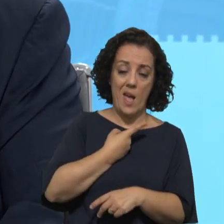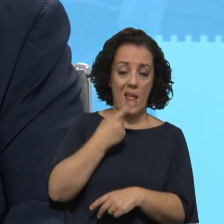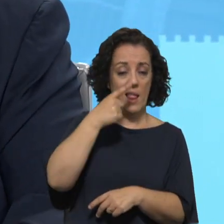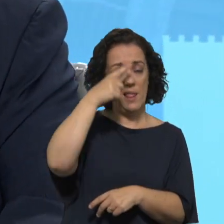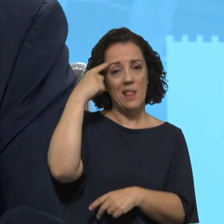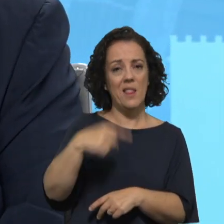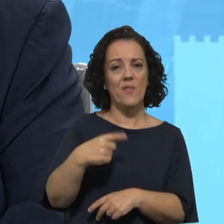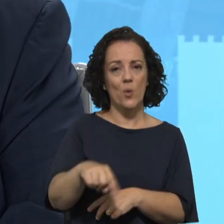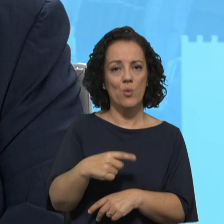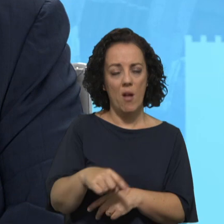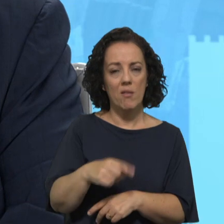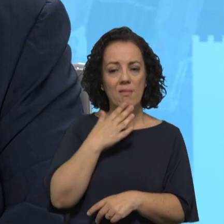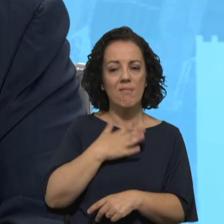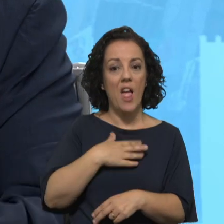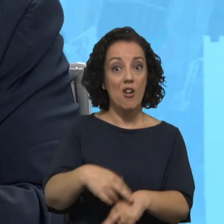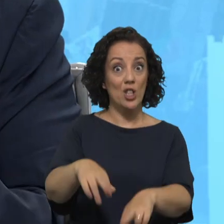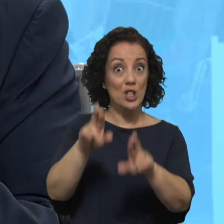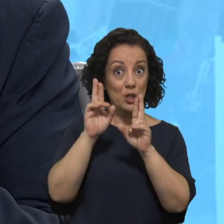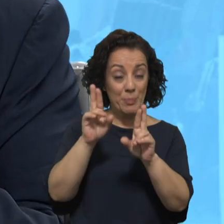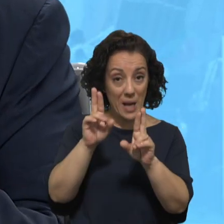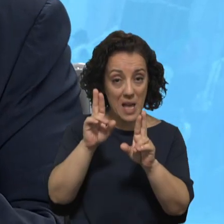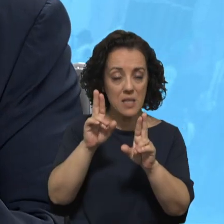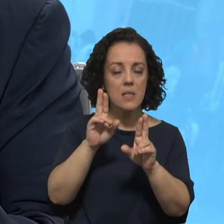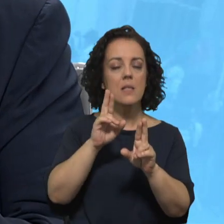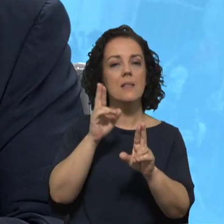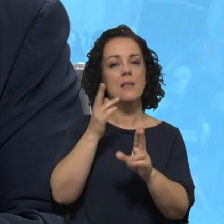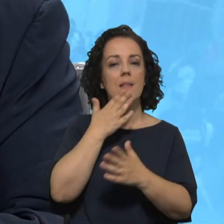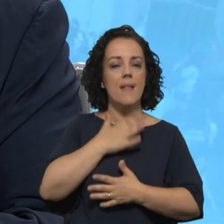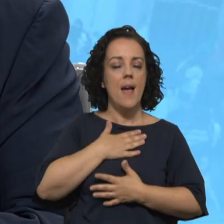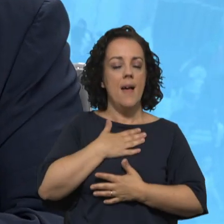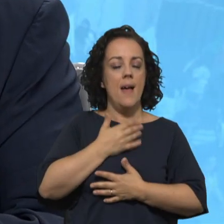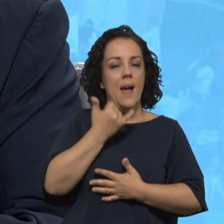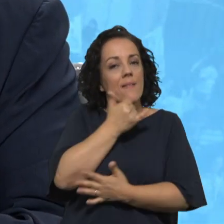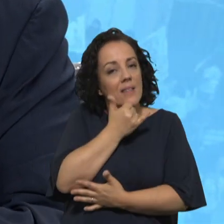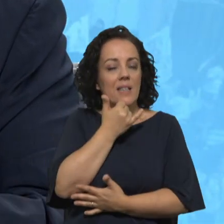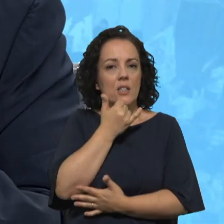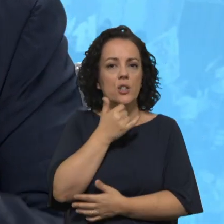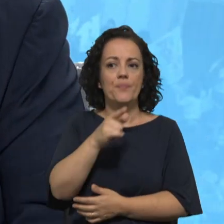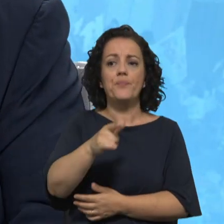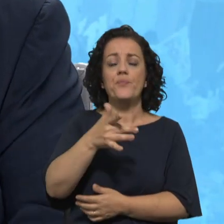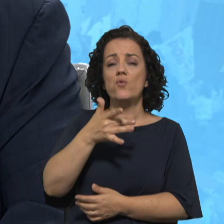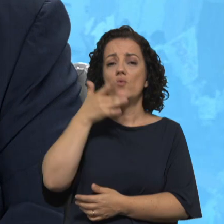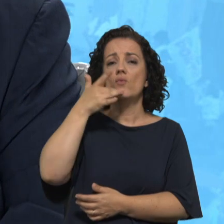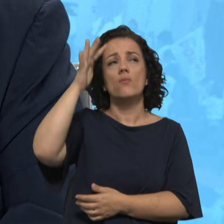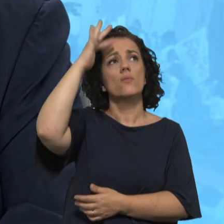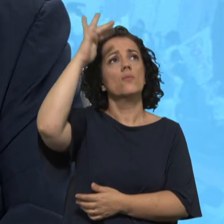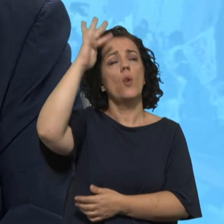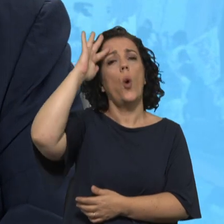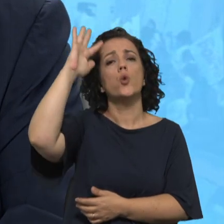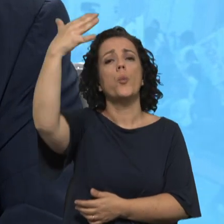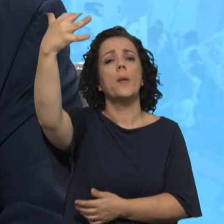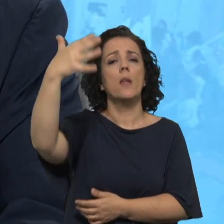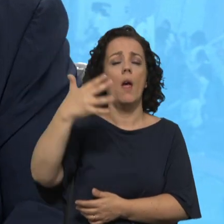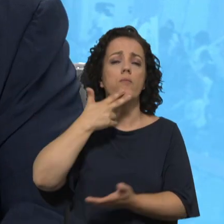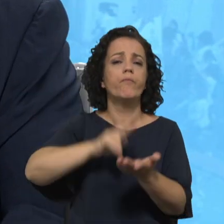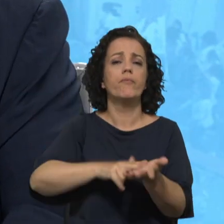animados na esperança. Uma esperança que não é uma utopia, no sentido de uma realidade irrealizável, mas é uma